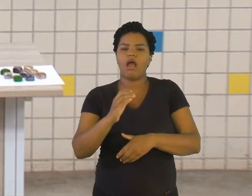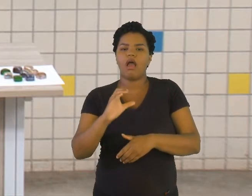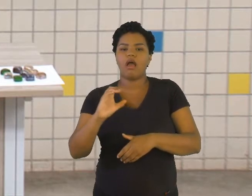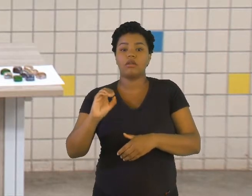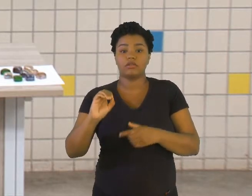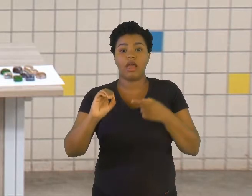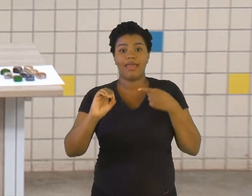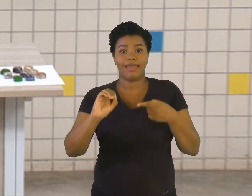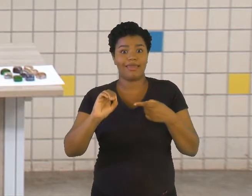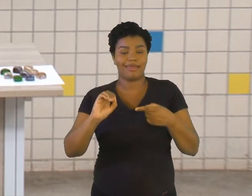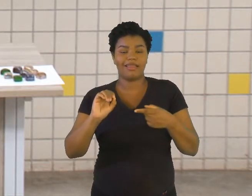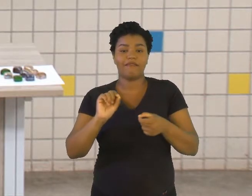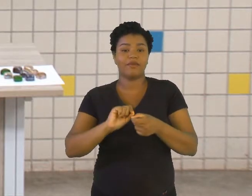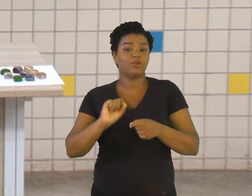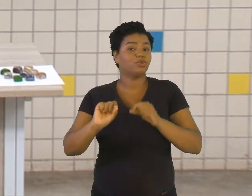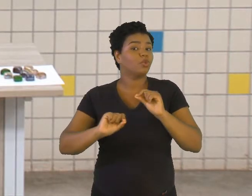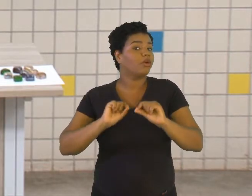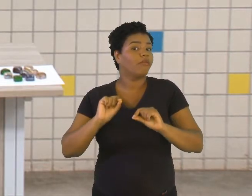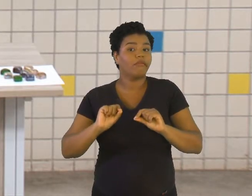o que que se dá? Posso